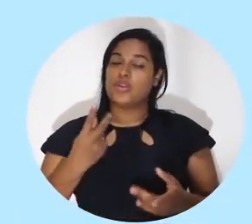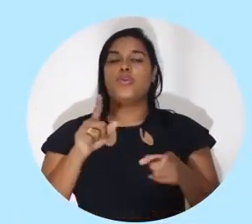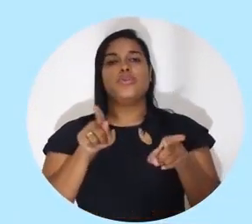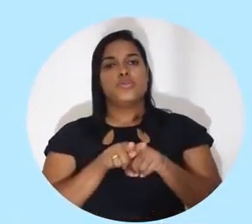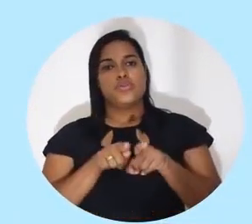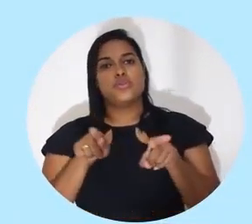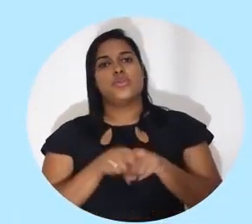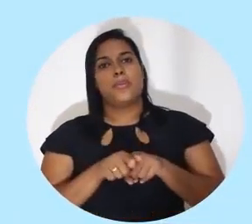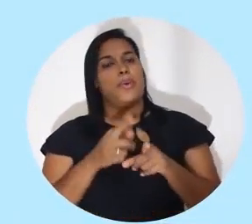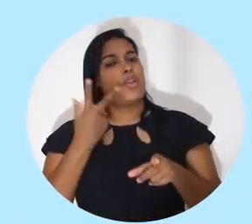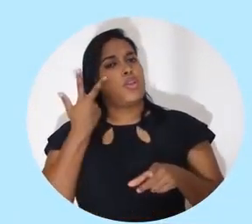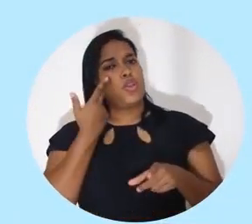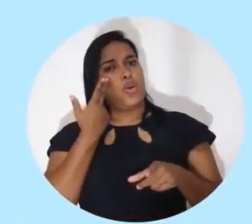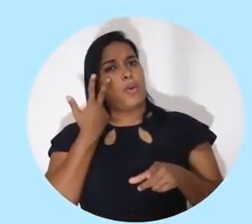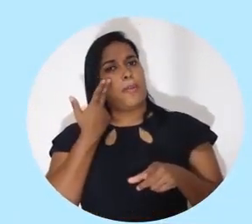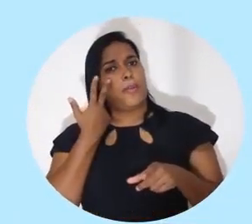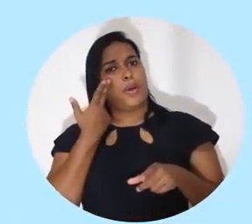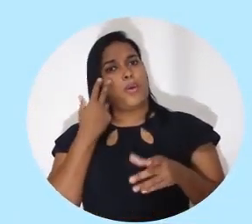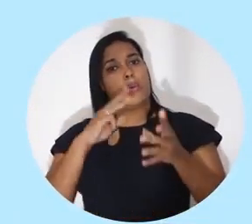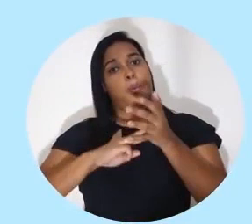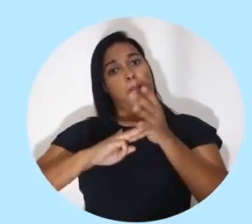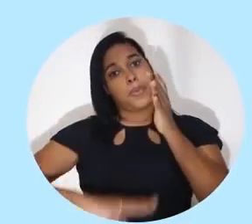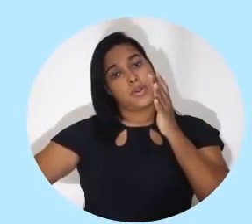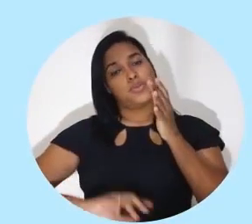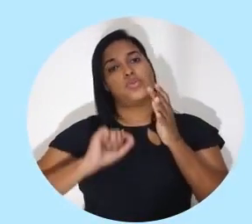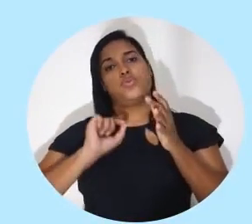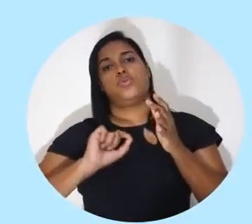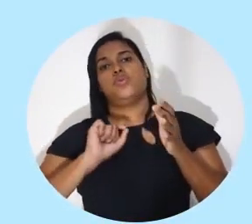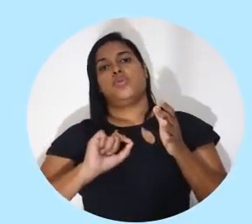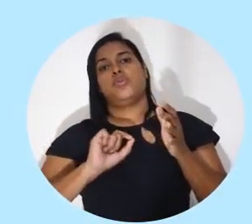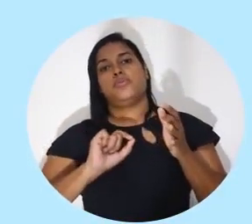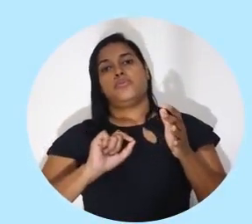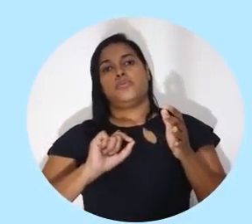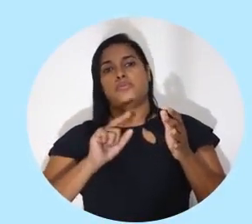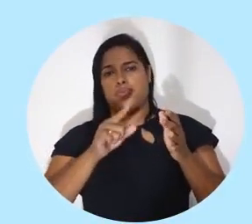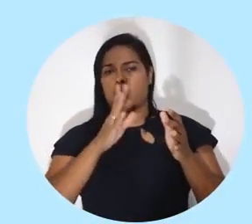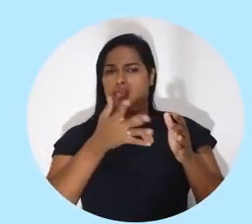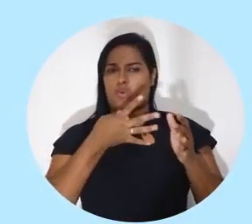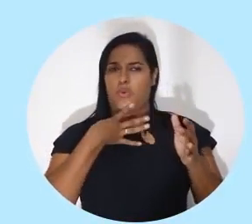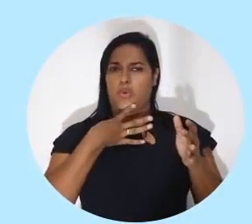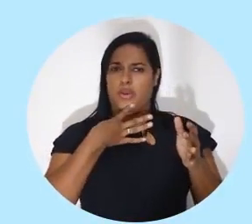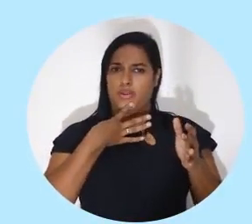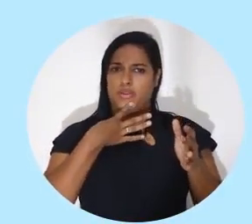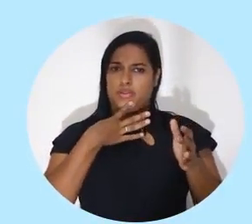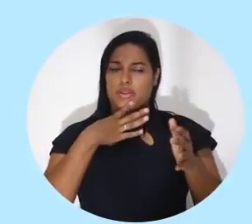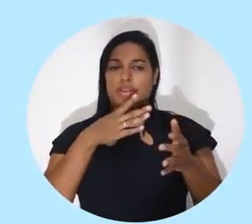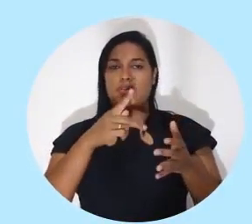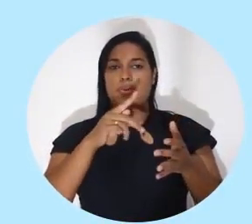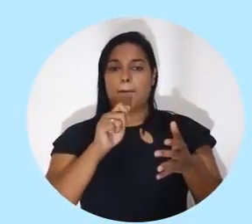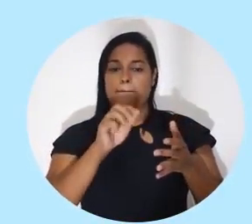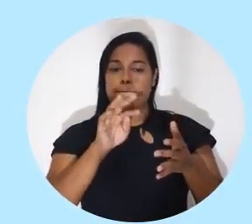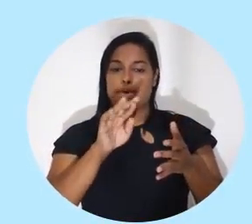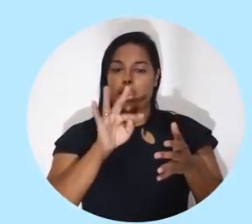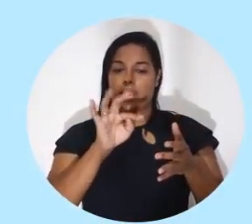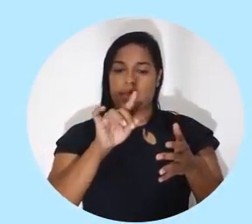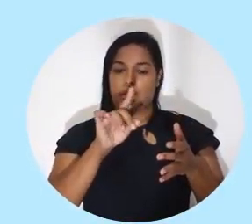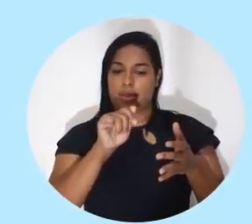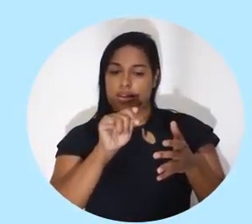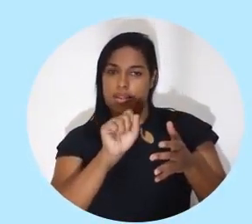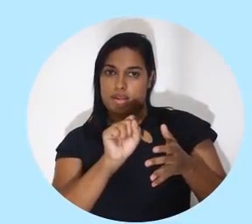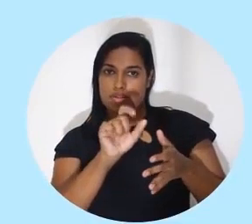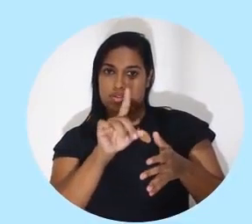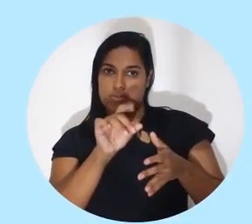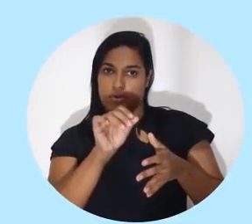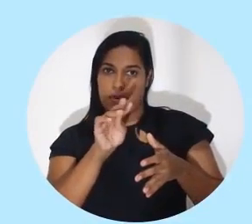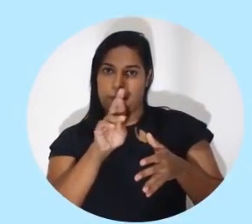funcionam como um balanço normal, com o método das partidas dobradas. Vocês já ouviram falar disso? Ou seja, onde para todo crédito há